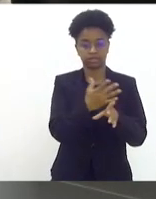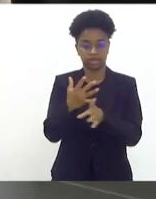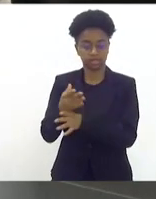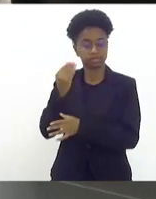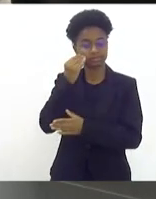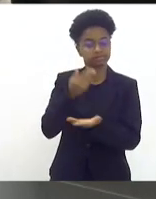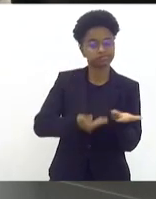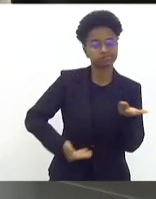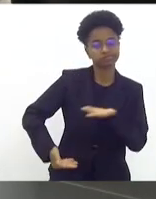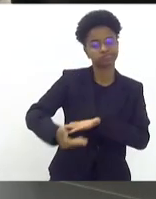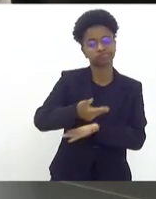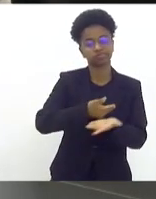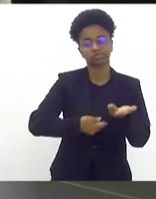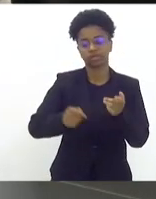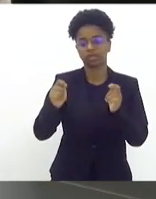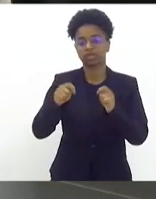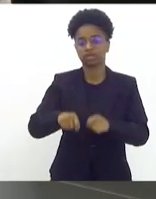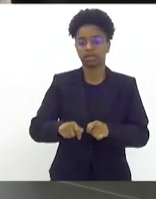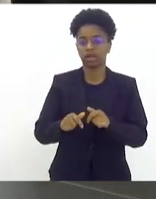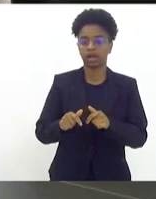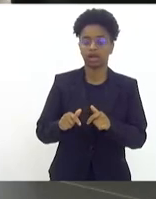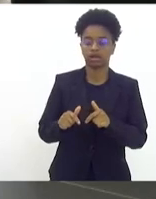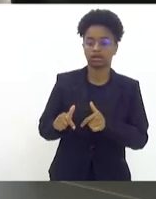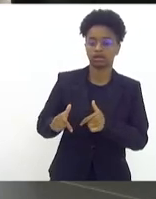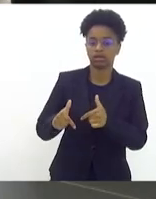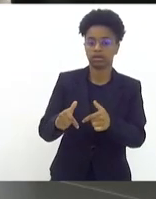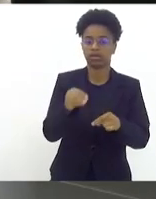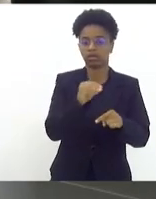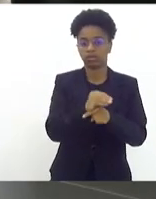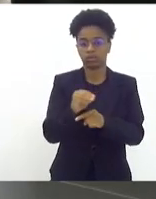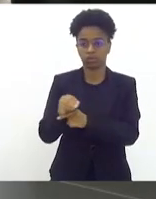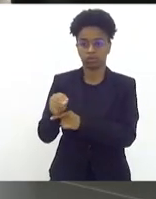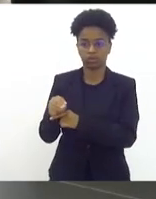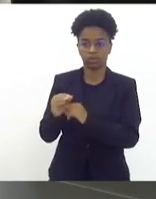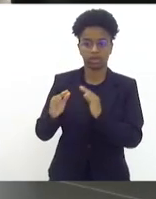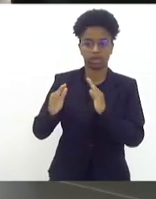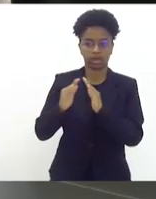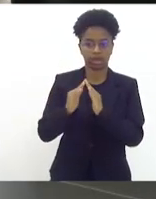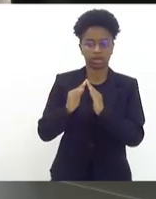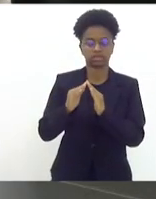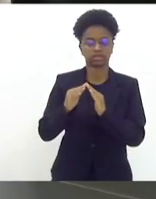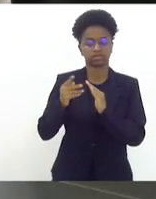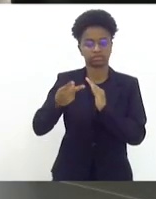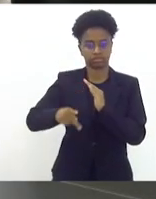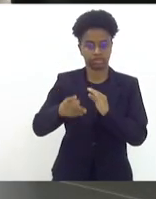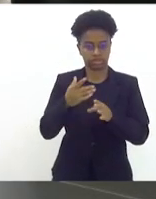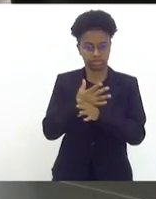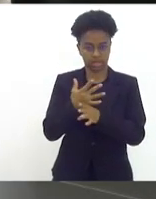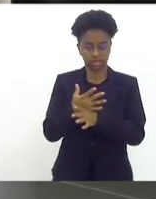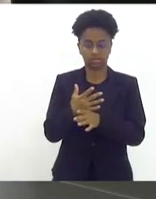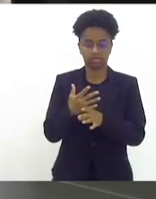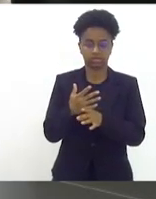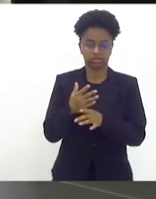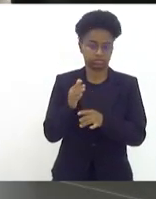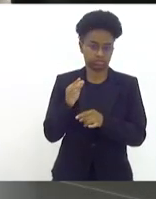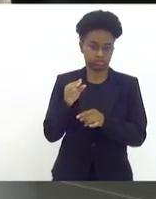cooperação mútua para a manutenção de casas de abrigo mantidas pelas municipalidades e da outras providências.